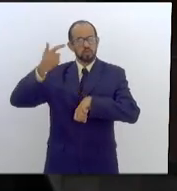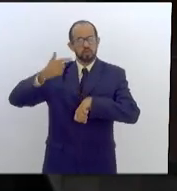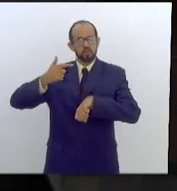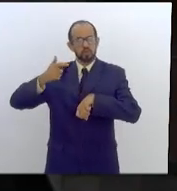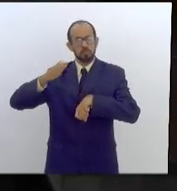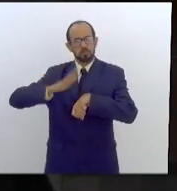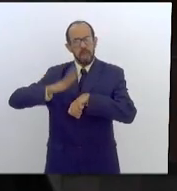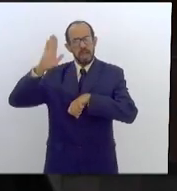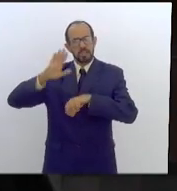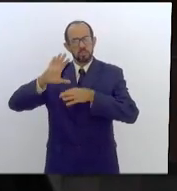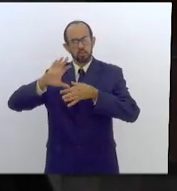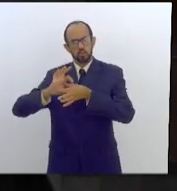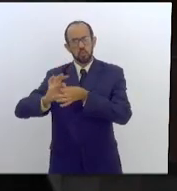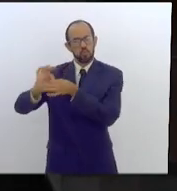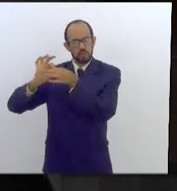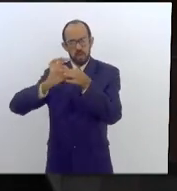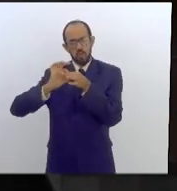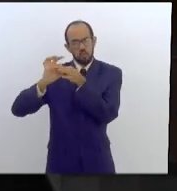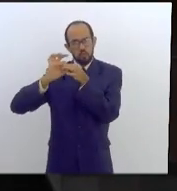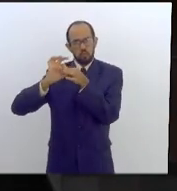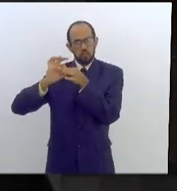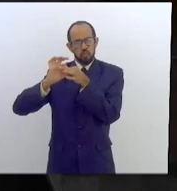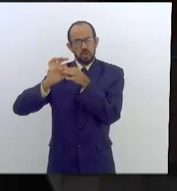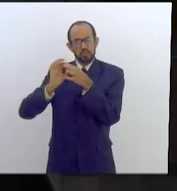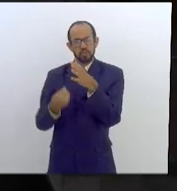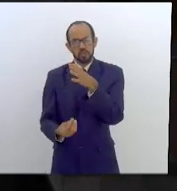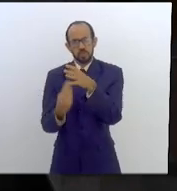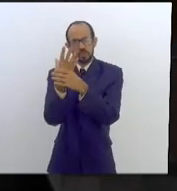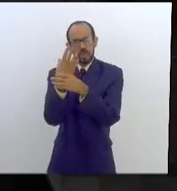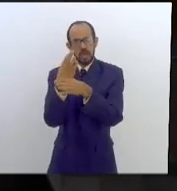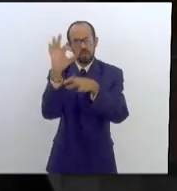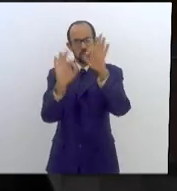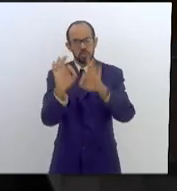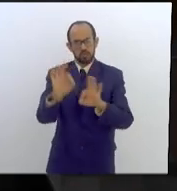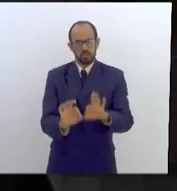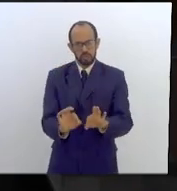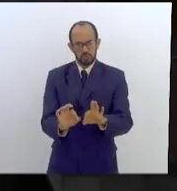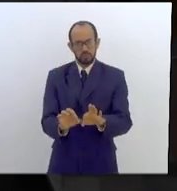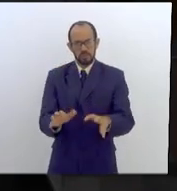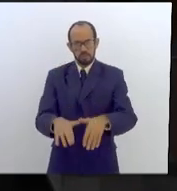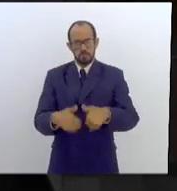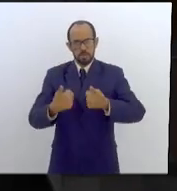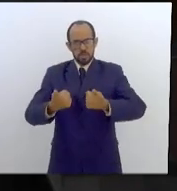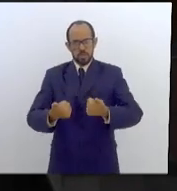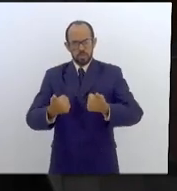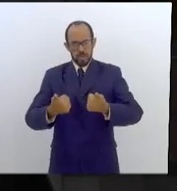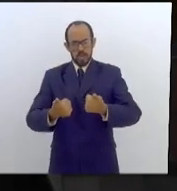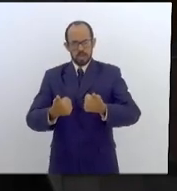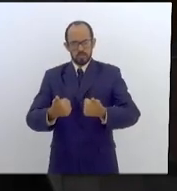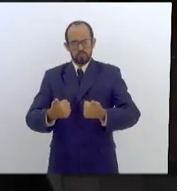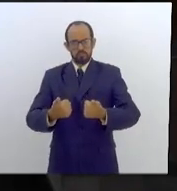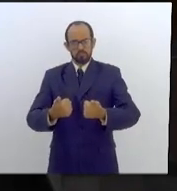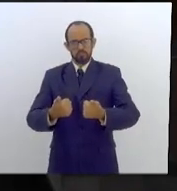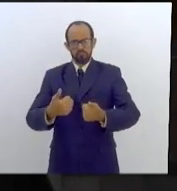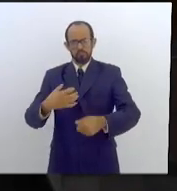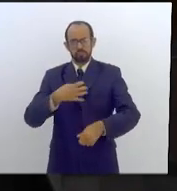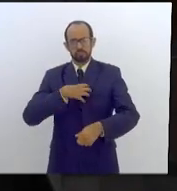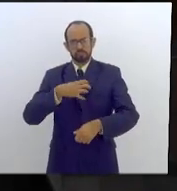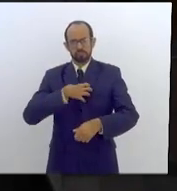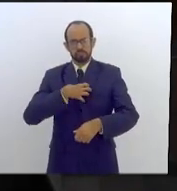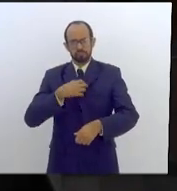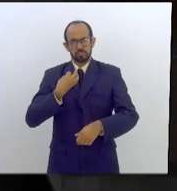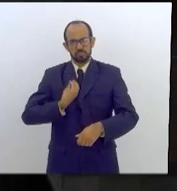unidade da gente construir projetos para melhorar as condições de vidas do nosso